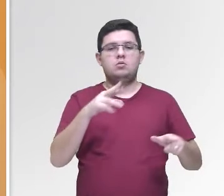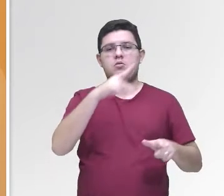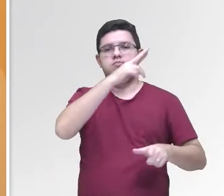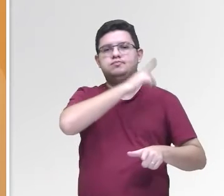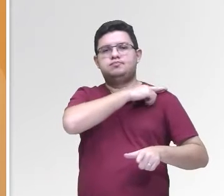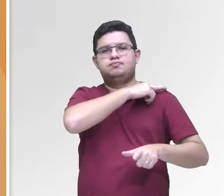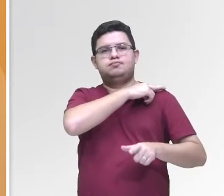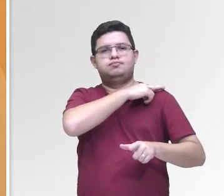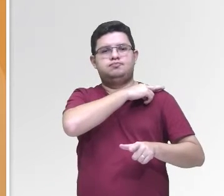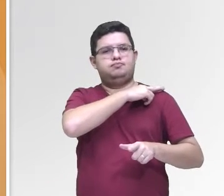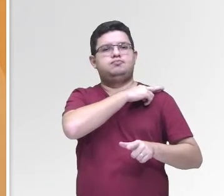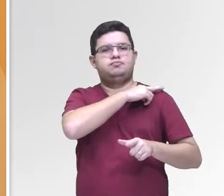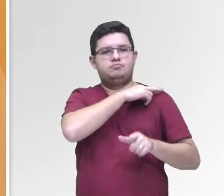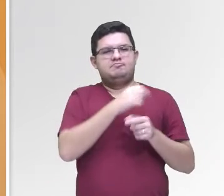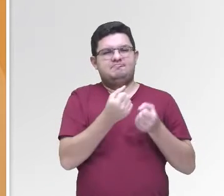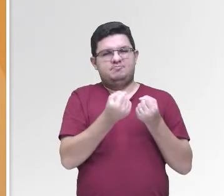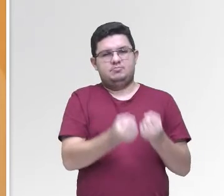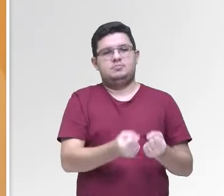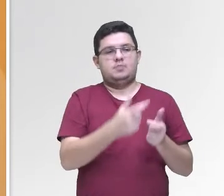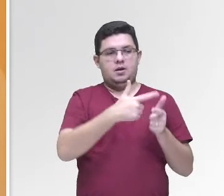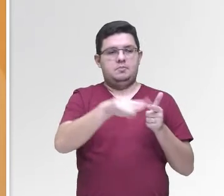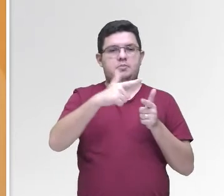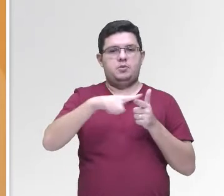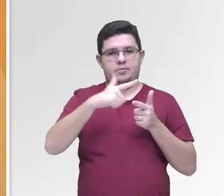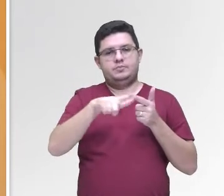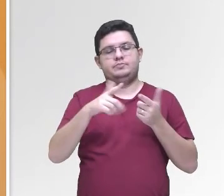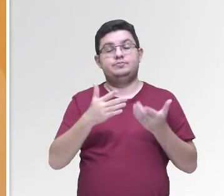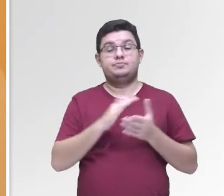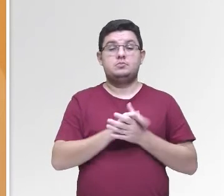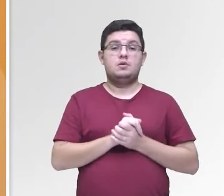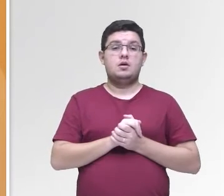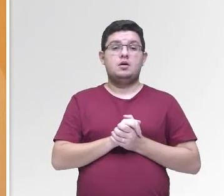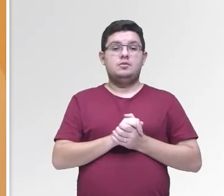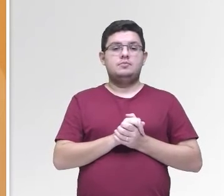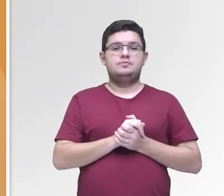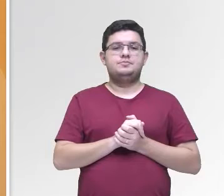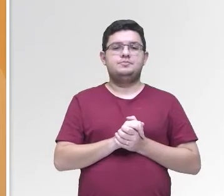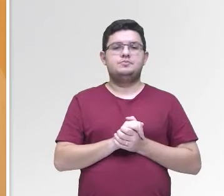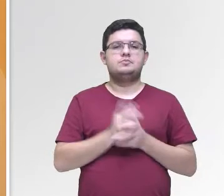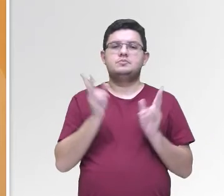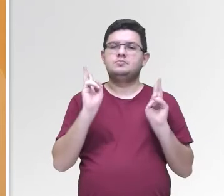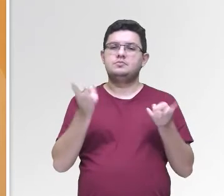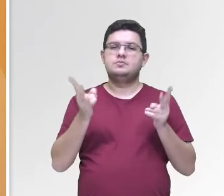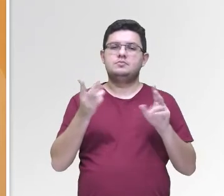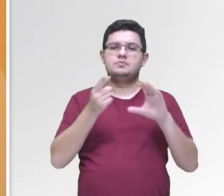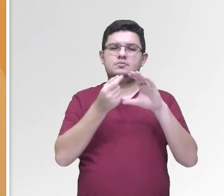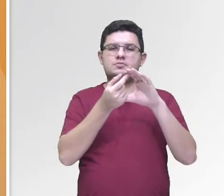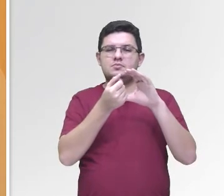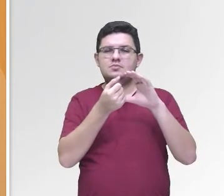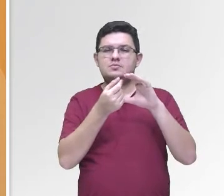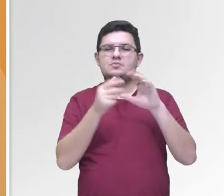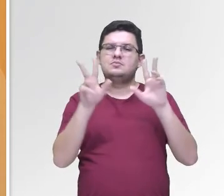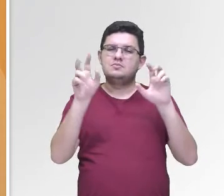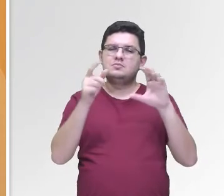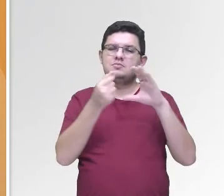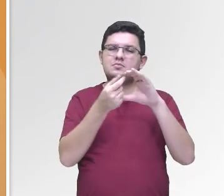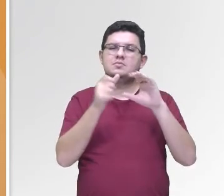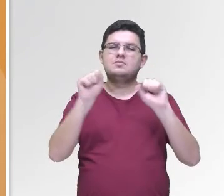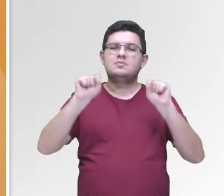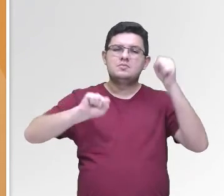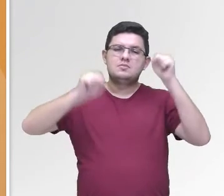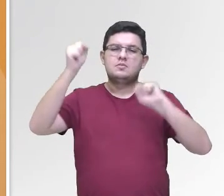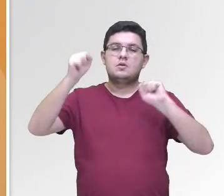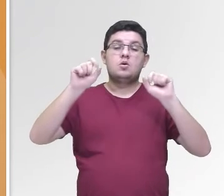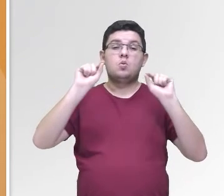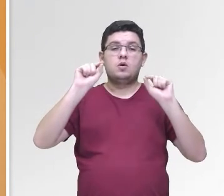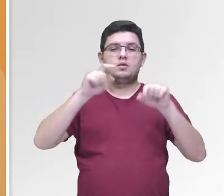o parceiro ao lado, ok? Ainda sobre o capitalismo industrial, nós vamos ver que foi justamente